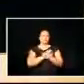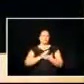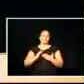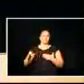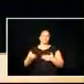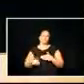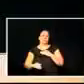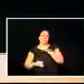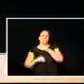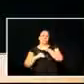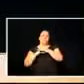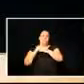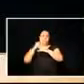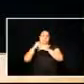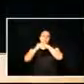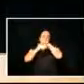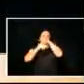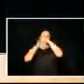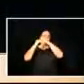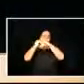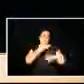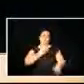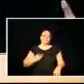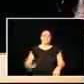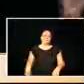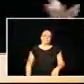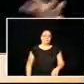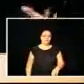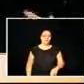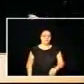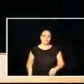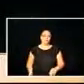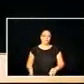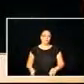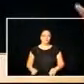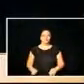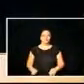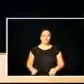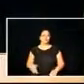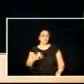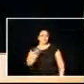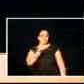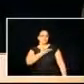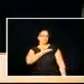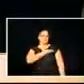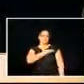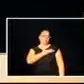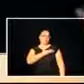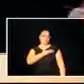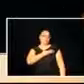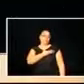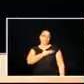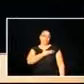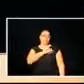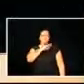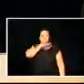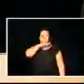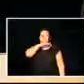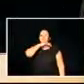provisória, de forma amadora ou de forma de coleguismo, fica ruim para a cidade. Fica ruim